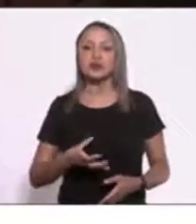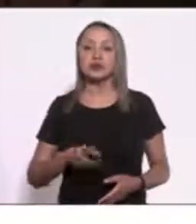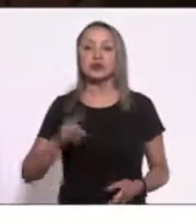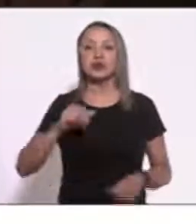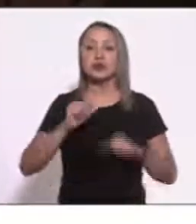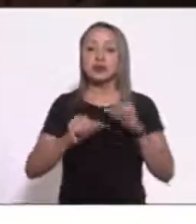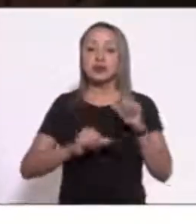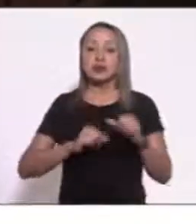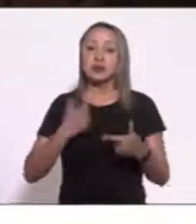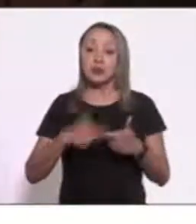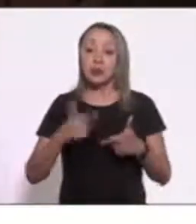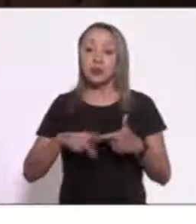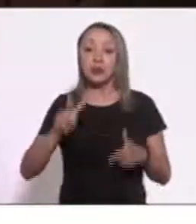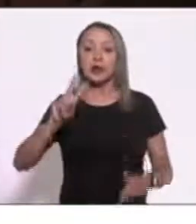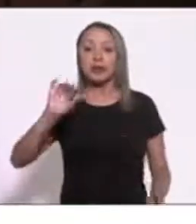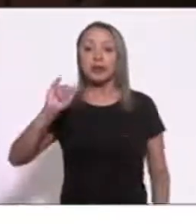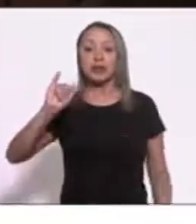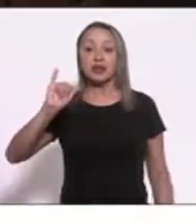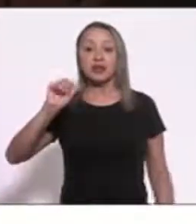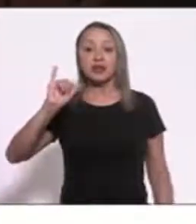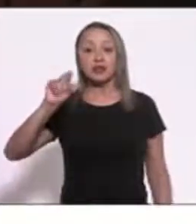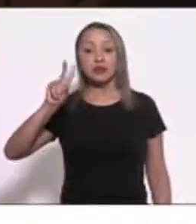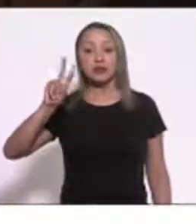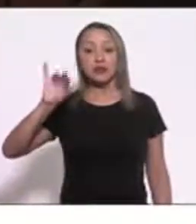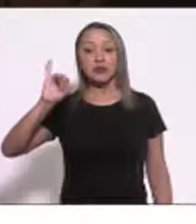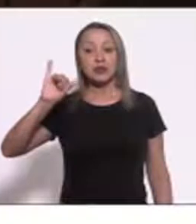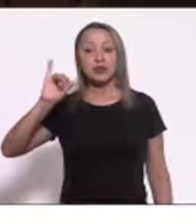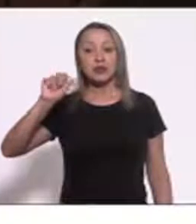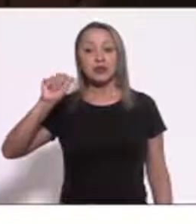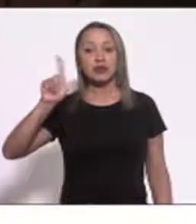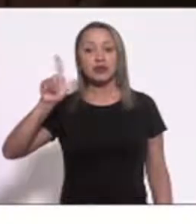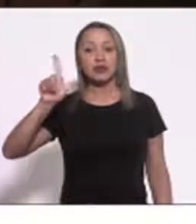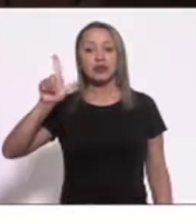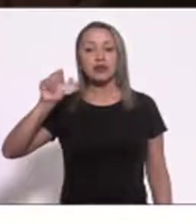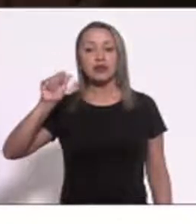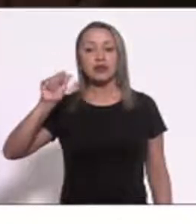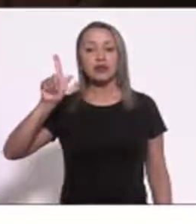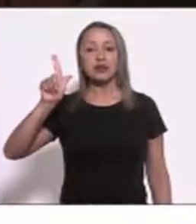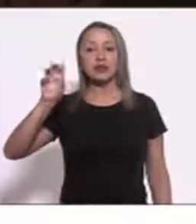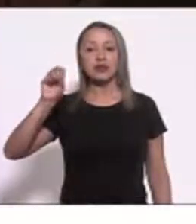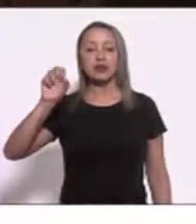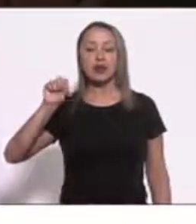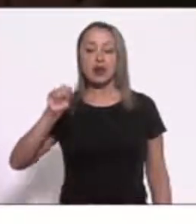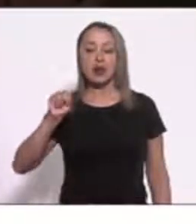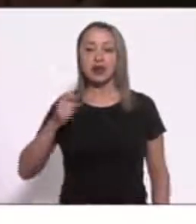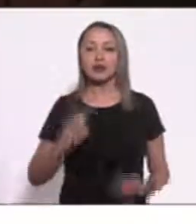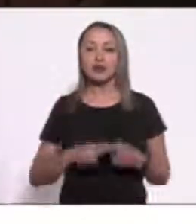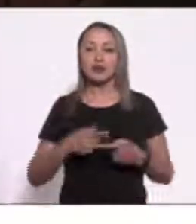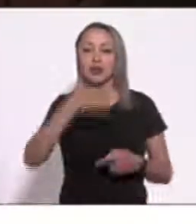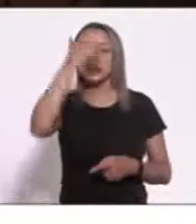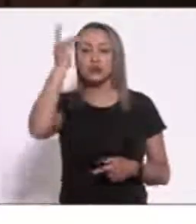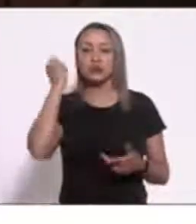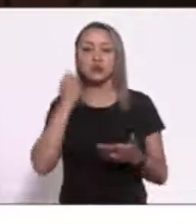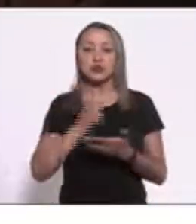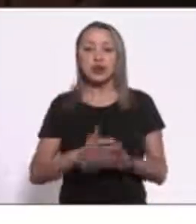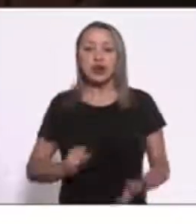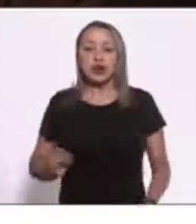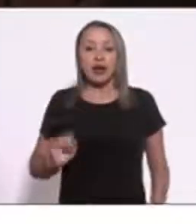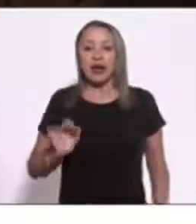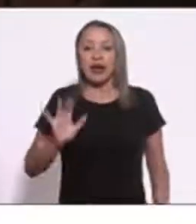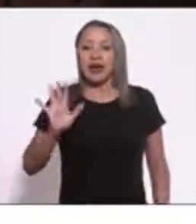Lagos, que considero altamente lesivo ao bolso do contribuinte e nocivo